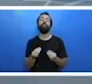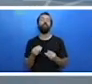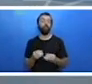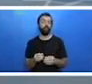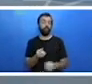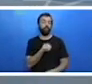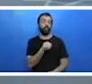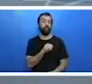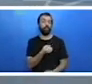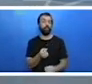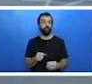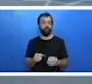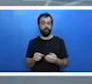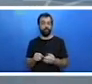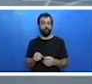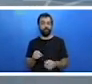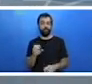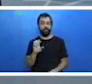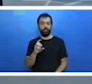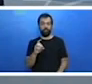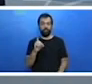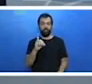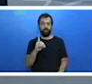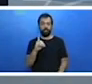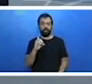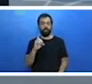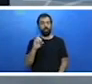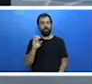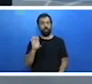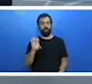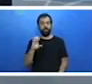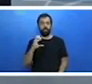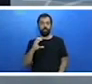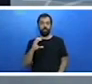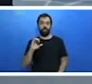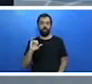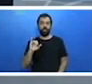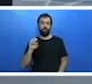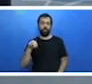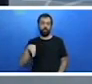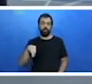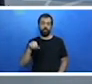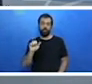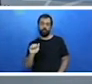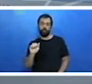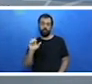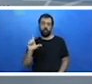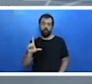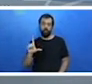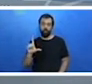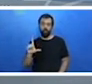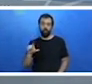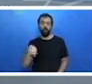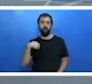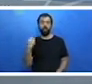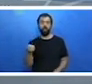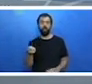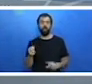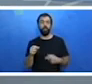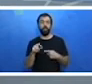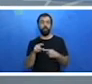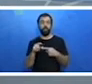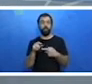na representação decimal? Assim como eu falei da fração, que a gente vive fração no dia a dia, nós